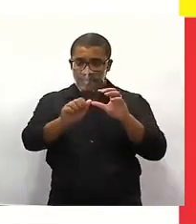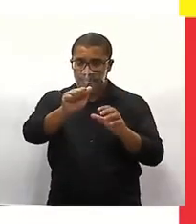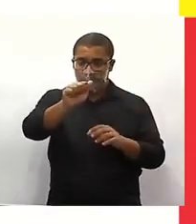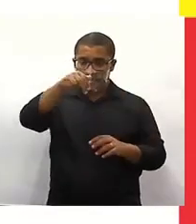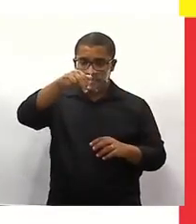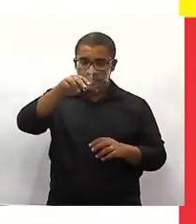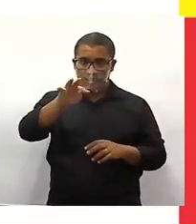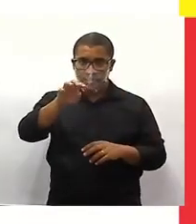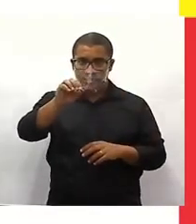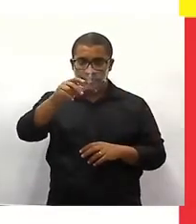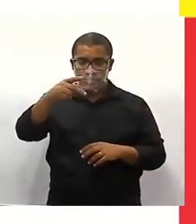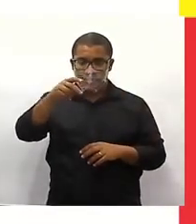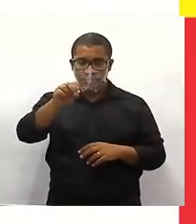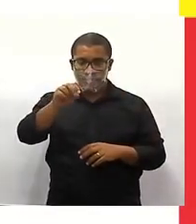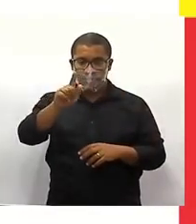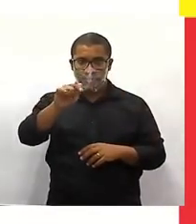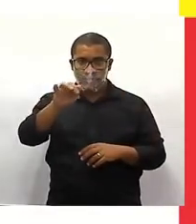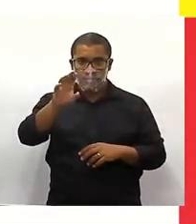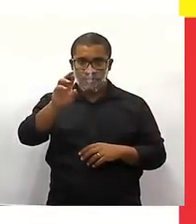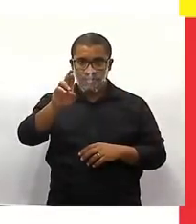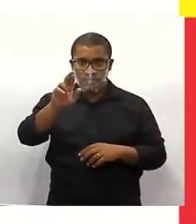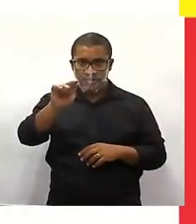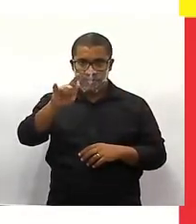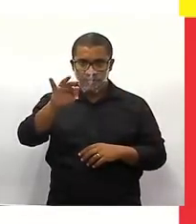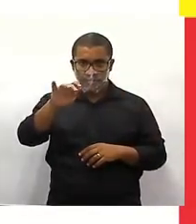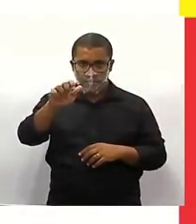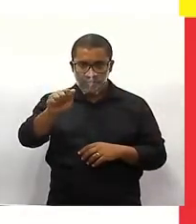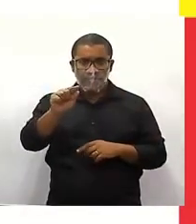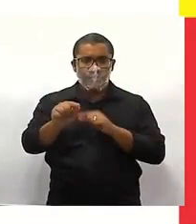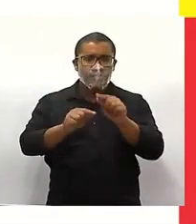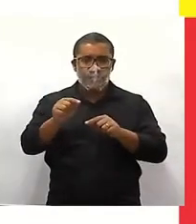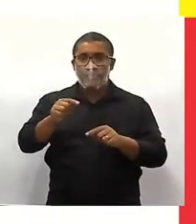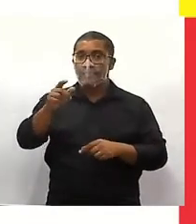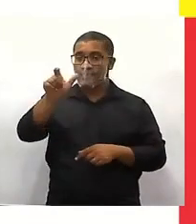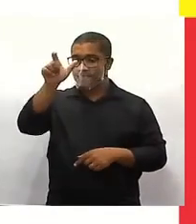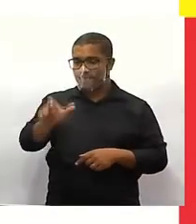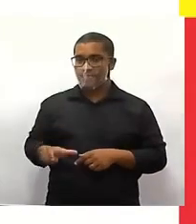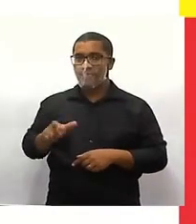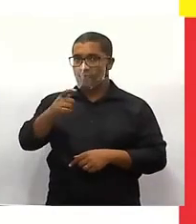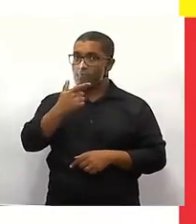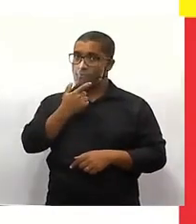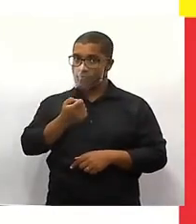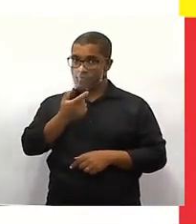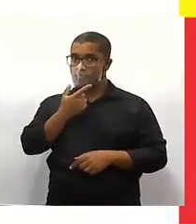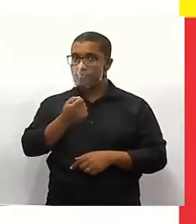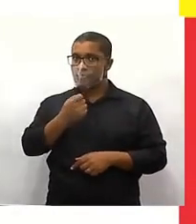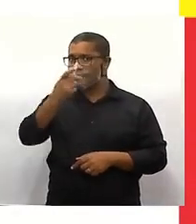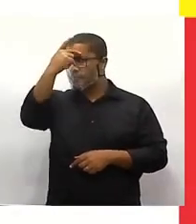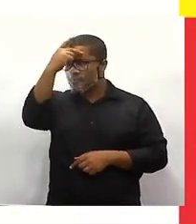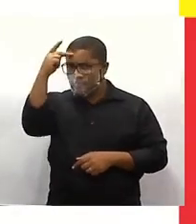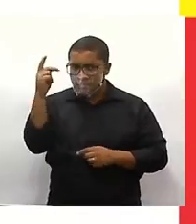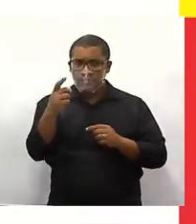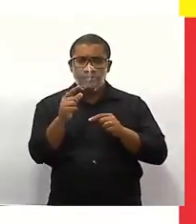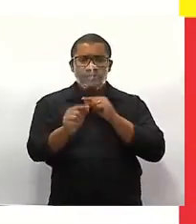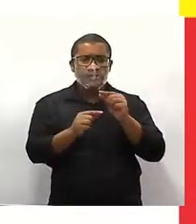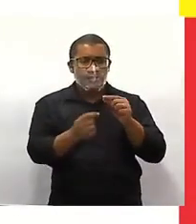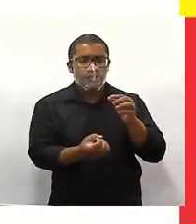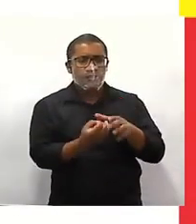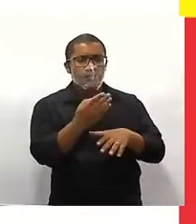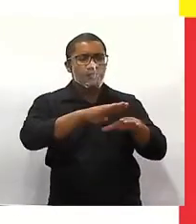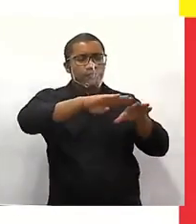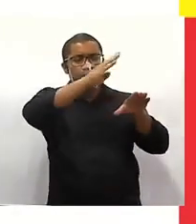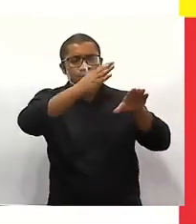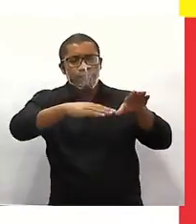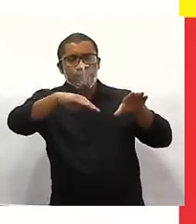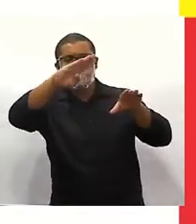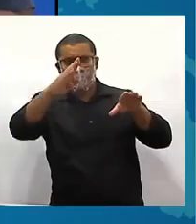antropogeografia, o que é a antropogeografia? É a ação do homem, né, na formação do relevo